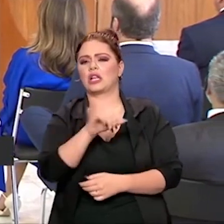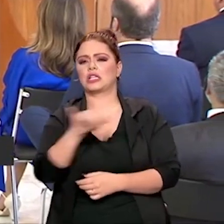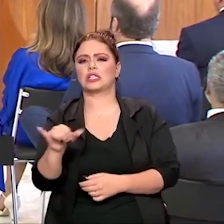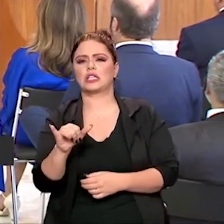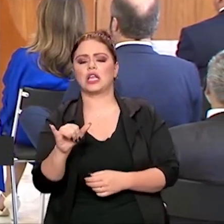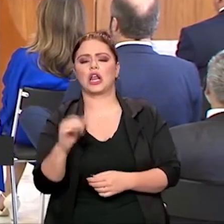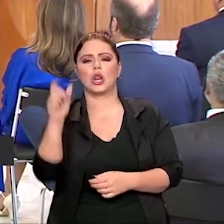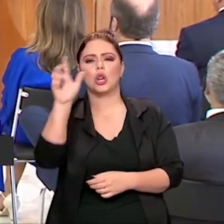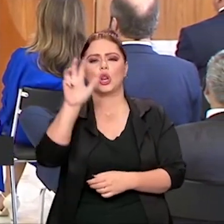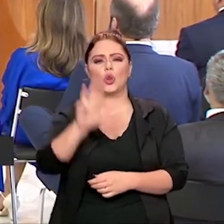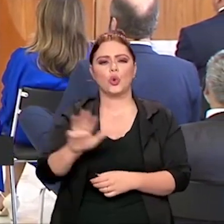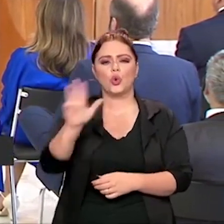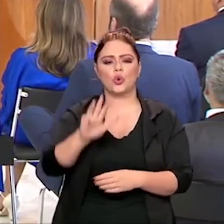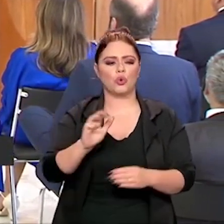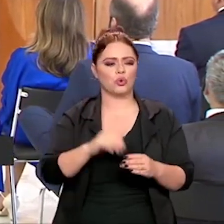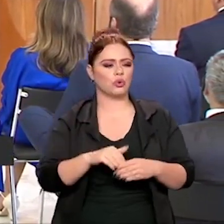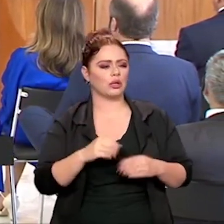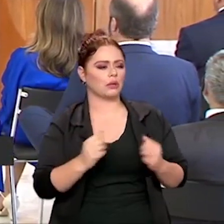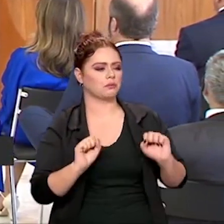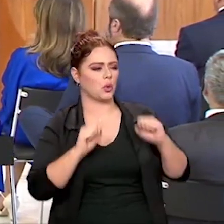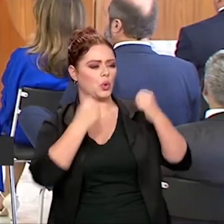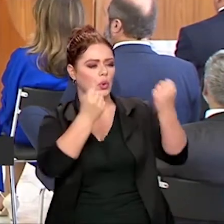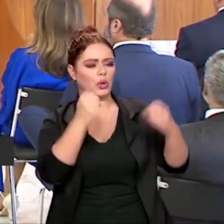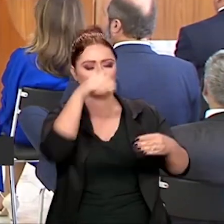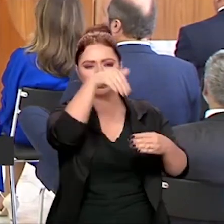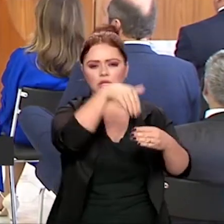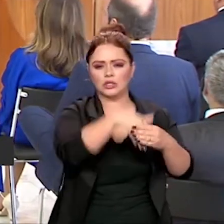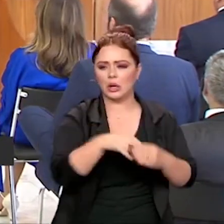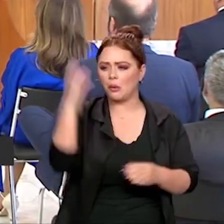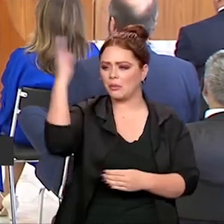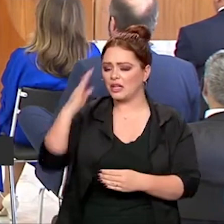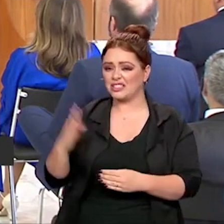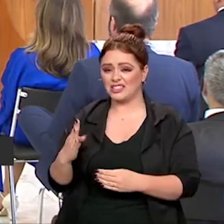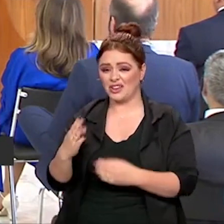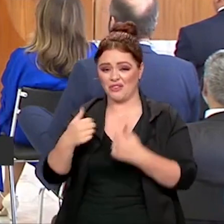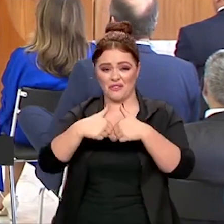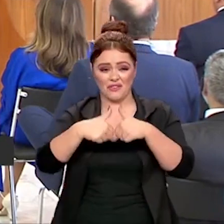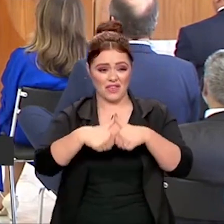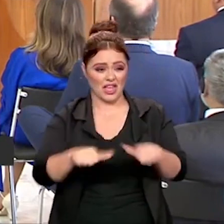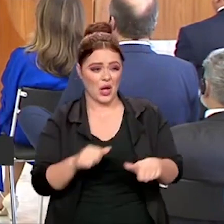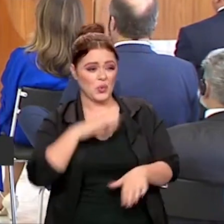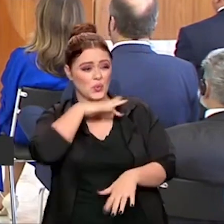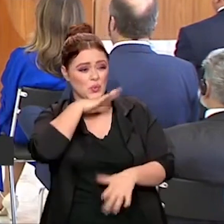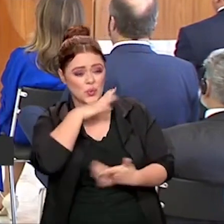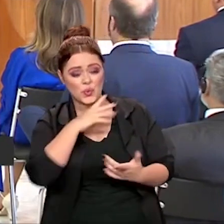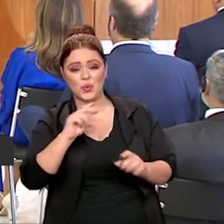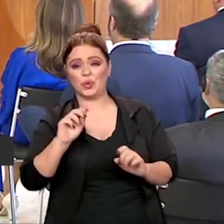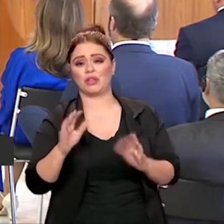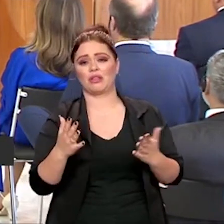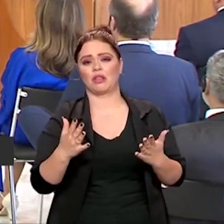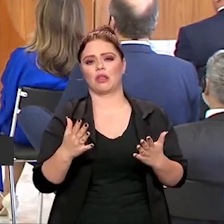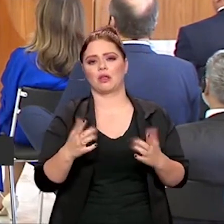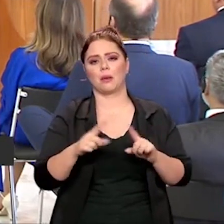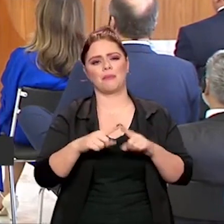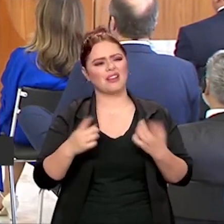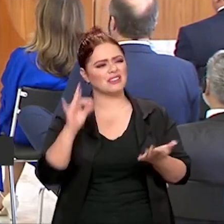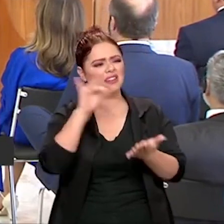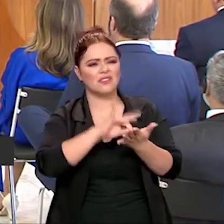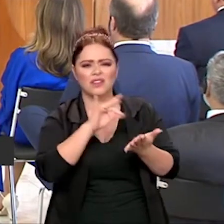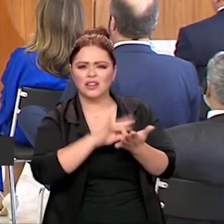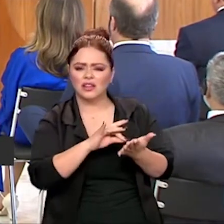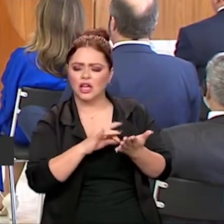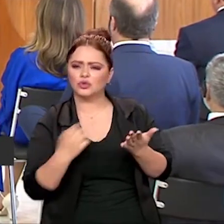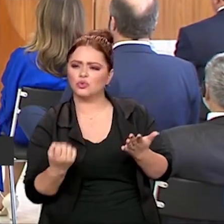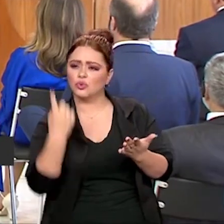vai virar uma Argentina do Brasil vai virar uma Cuba quando na verdade o único foi